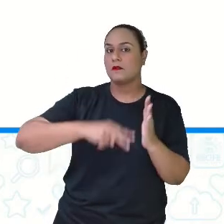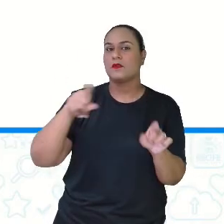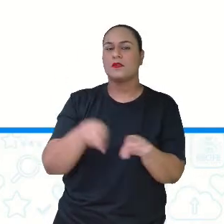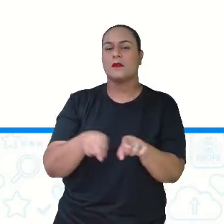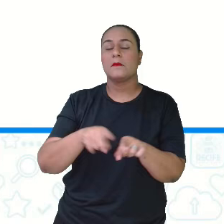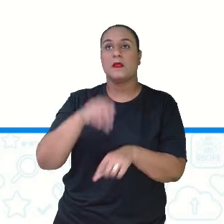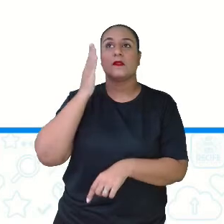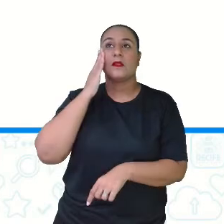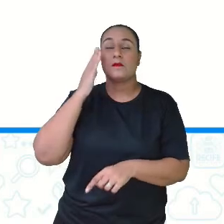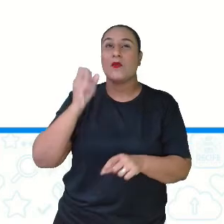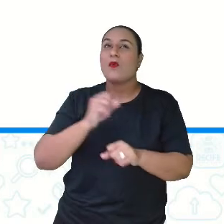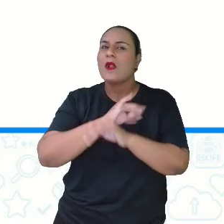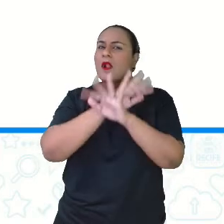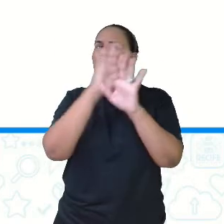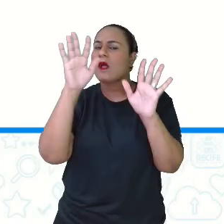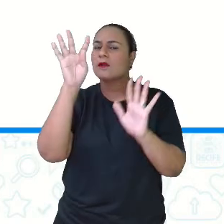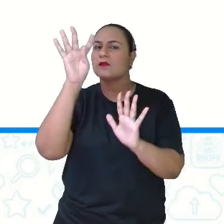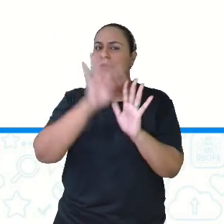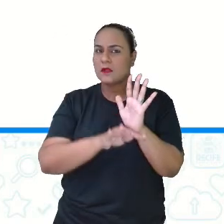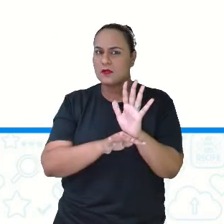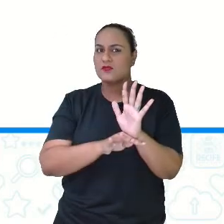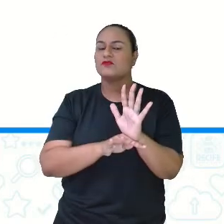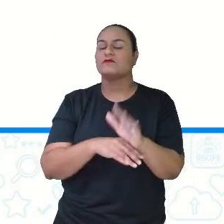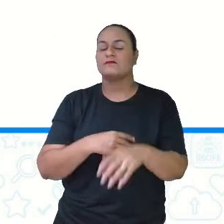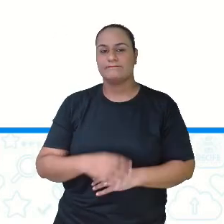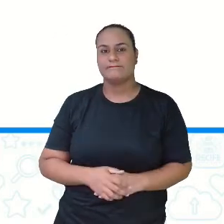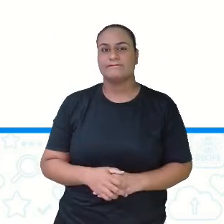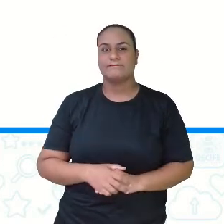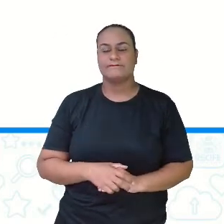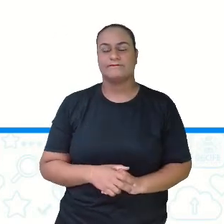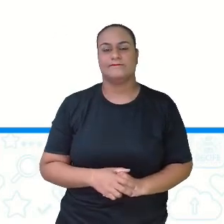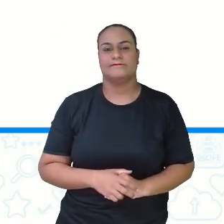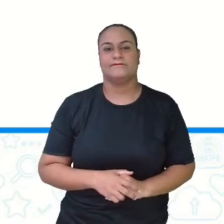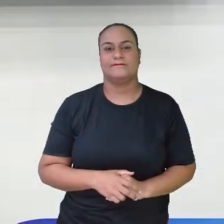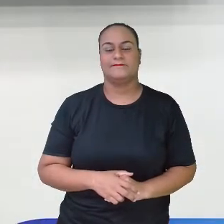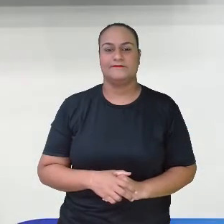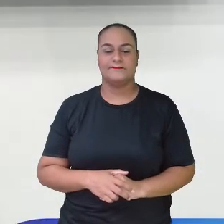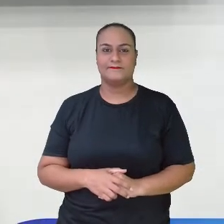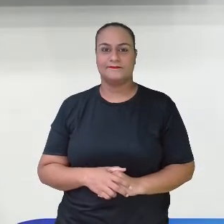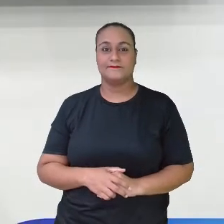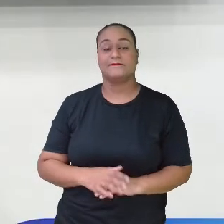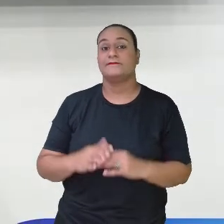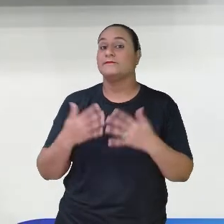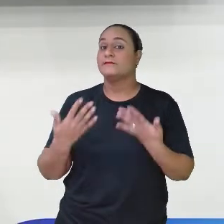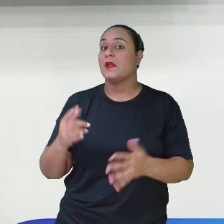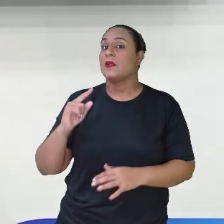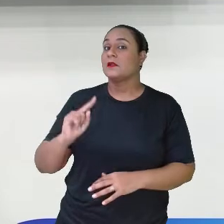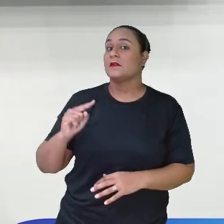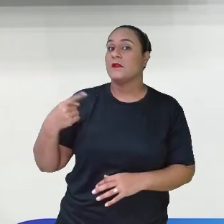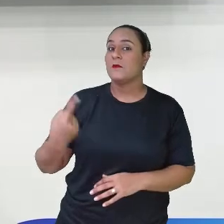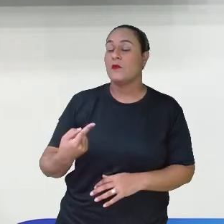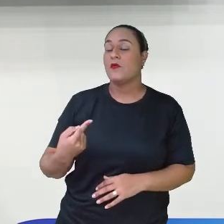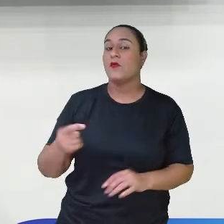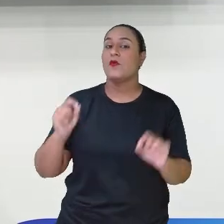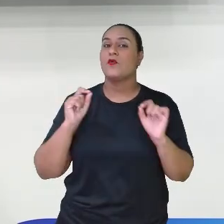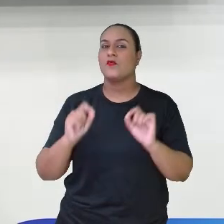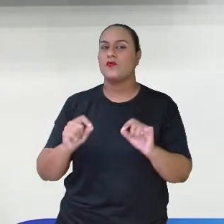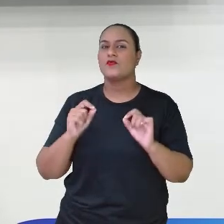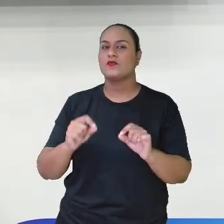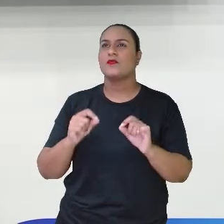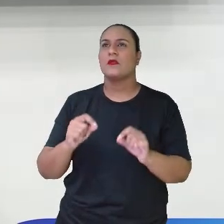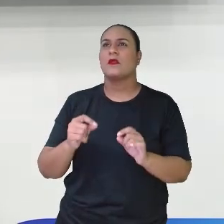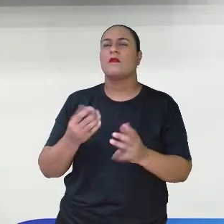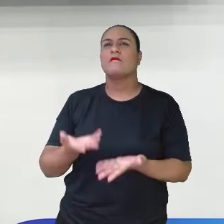não adianta ler e não compreender o que está lendo, não é? E depois aí a gente vai buscar a